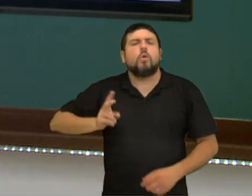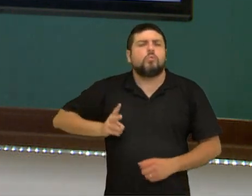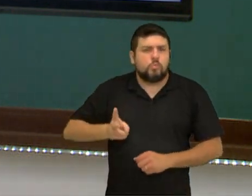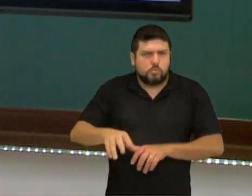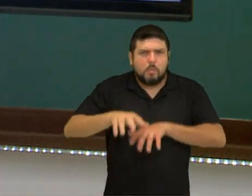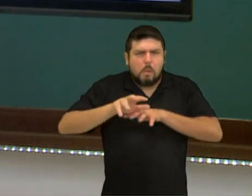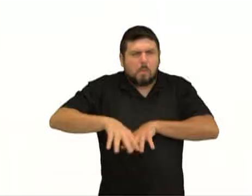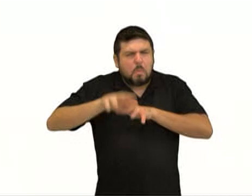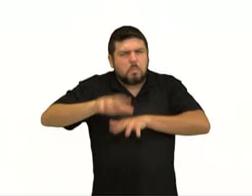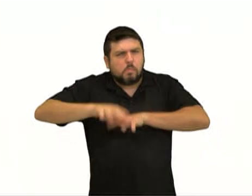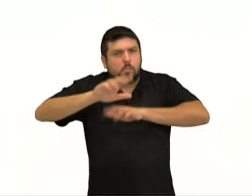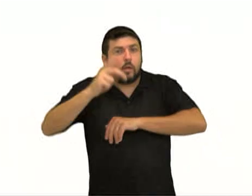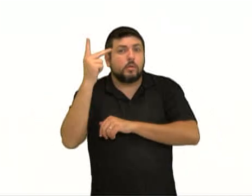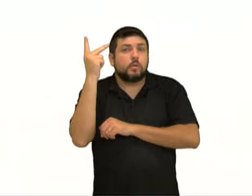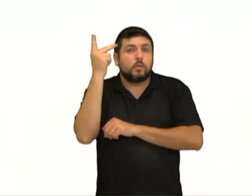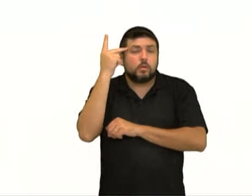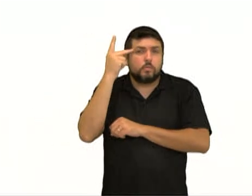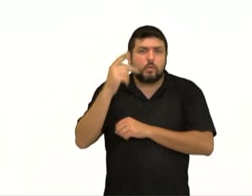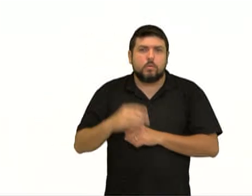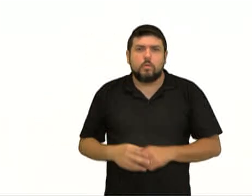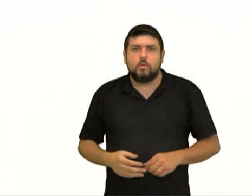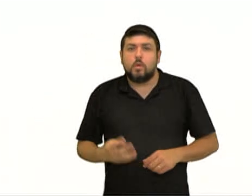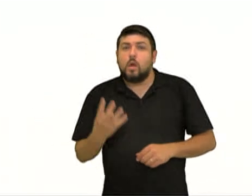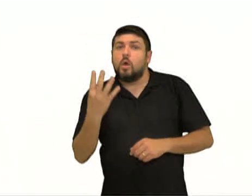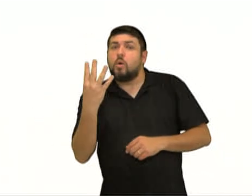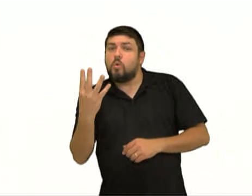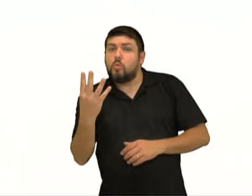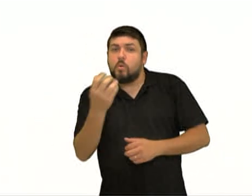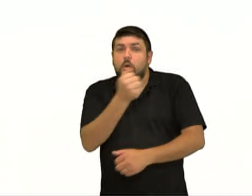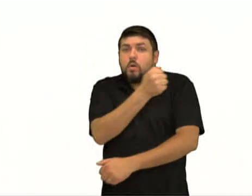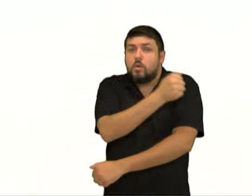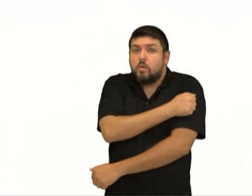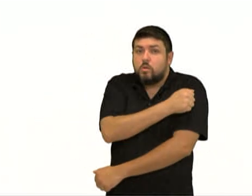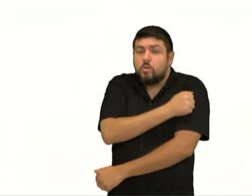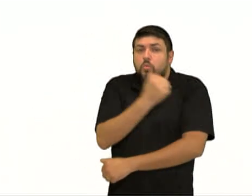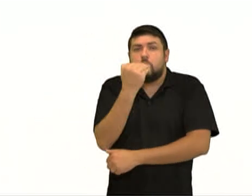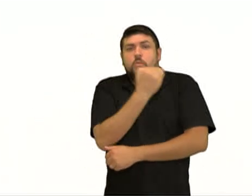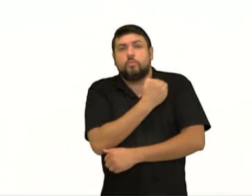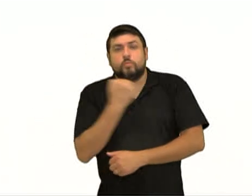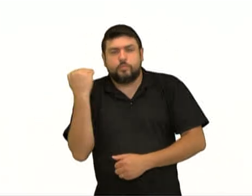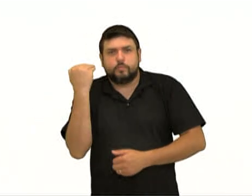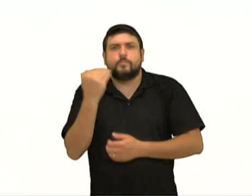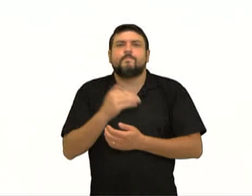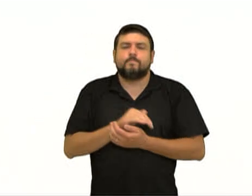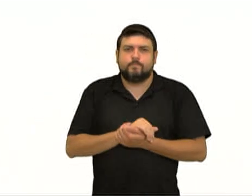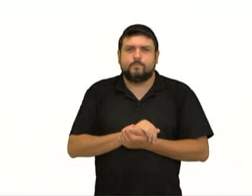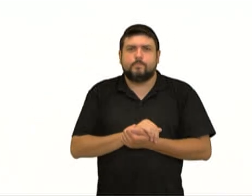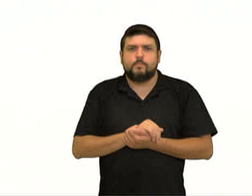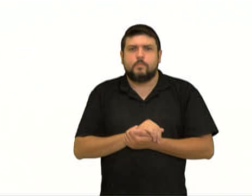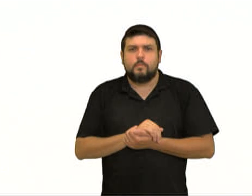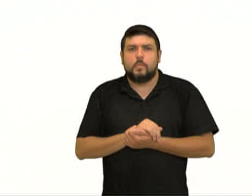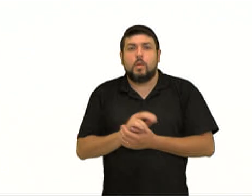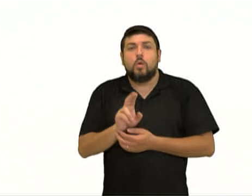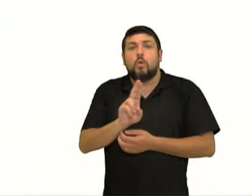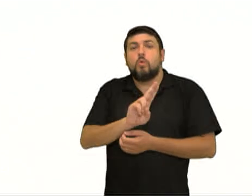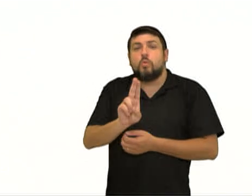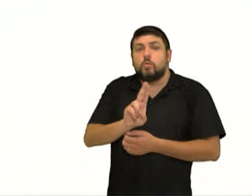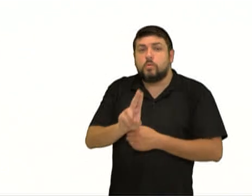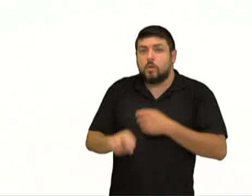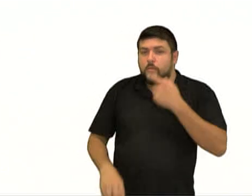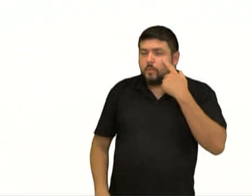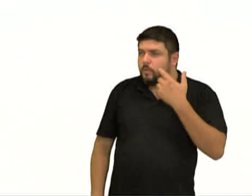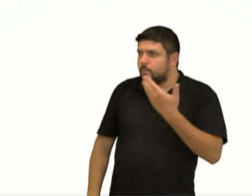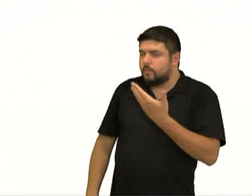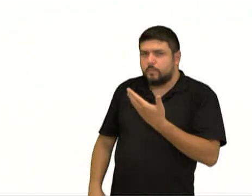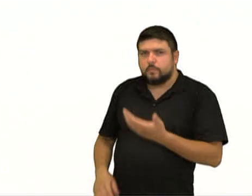por São Paulo e 4 estudantes morreram num desses protestos contra o governo federal. Os nomes deles,